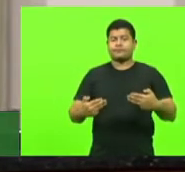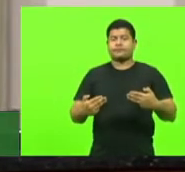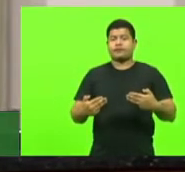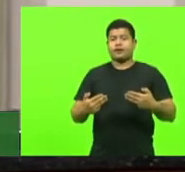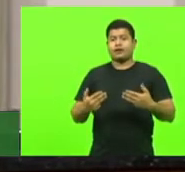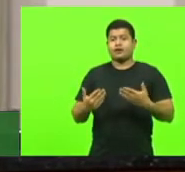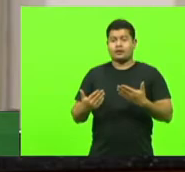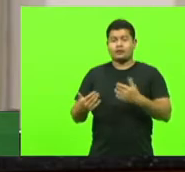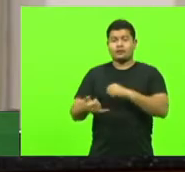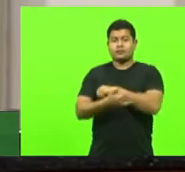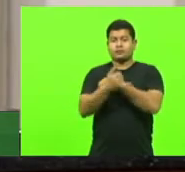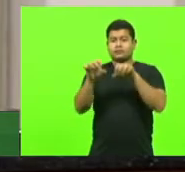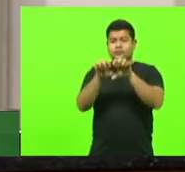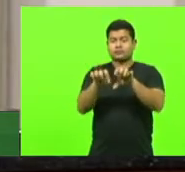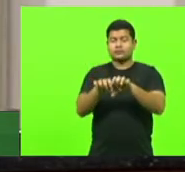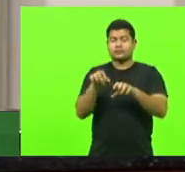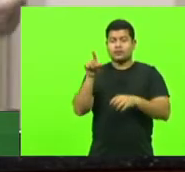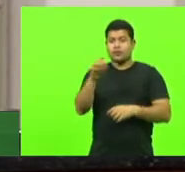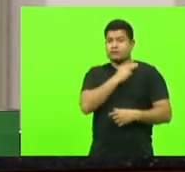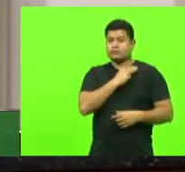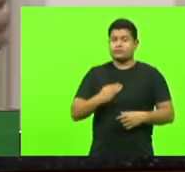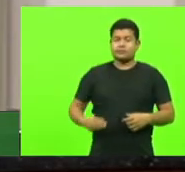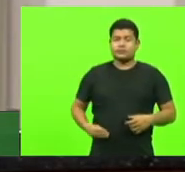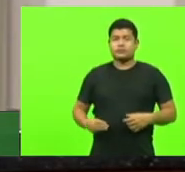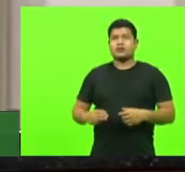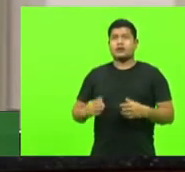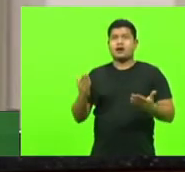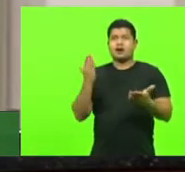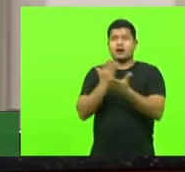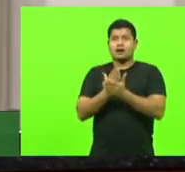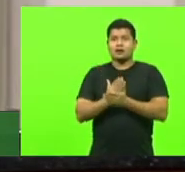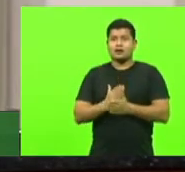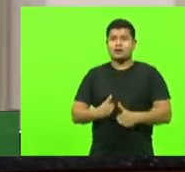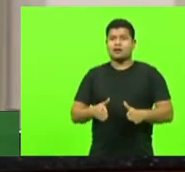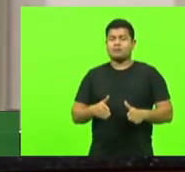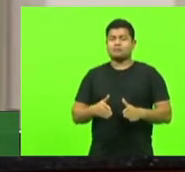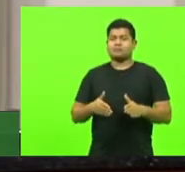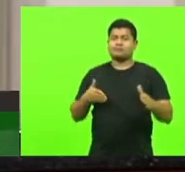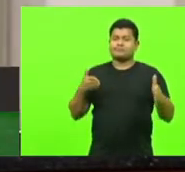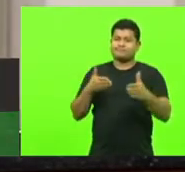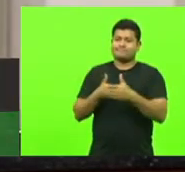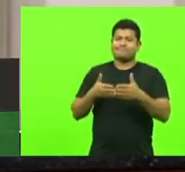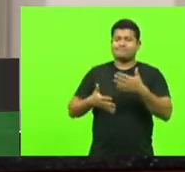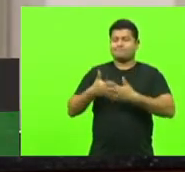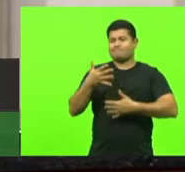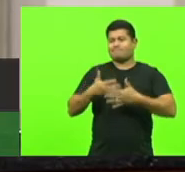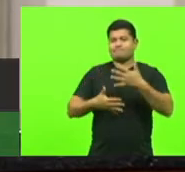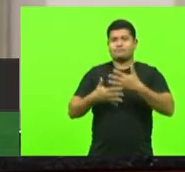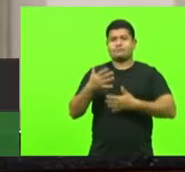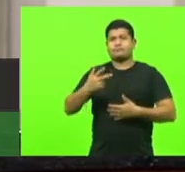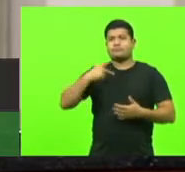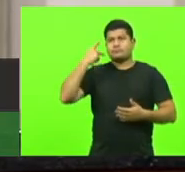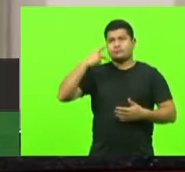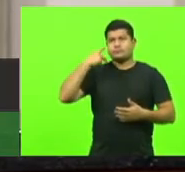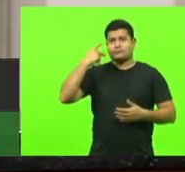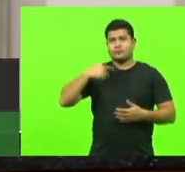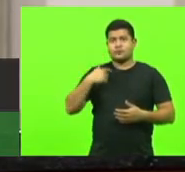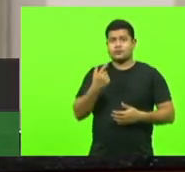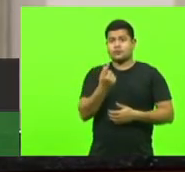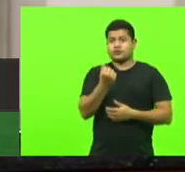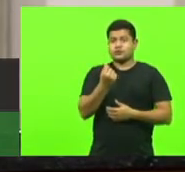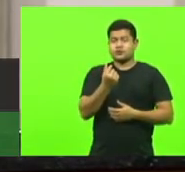pôs fim a esse impasse político que atrapalhava a alocação de